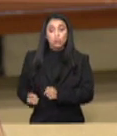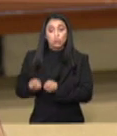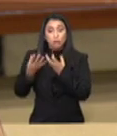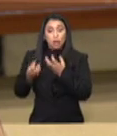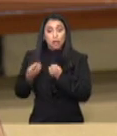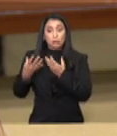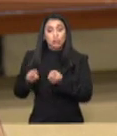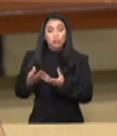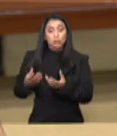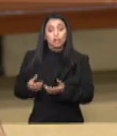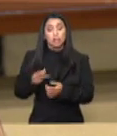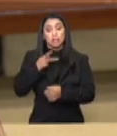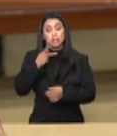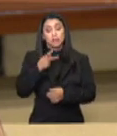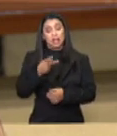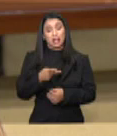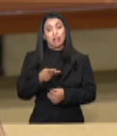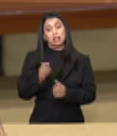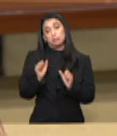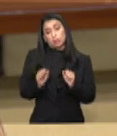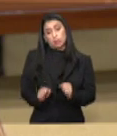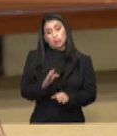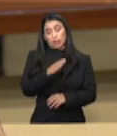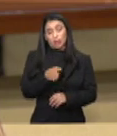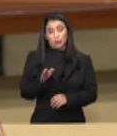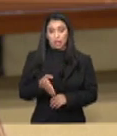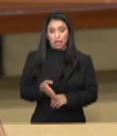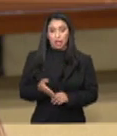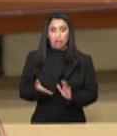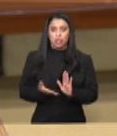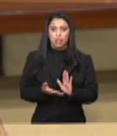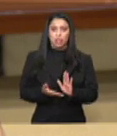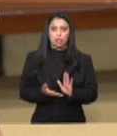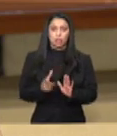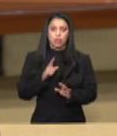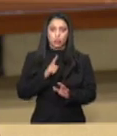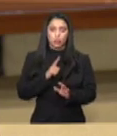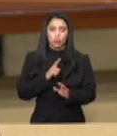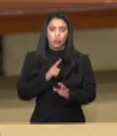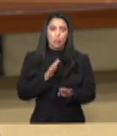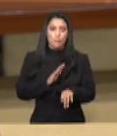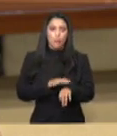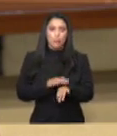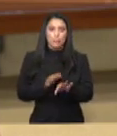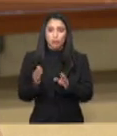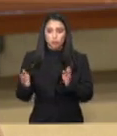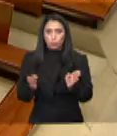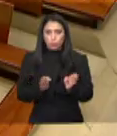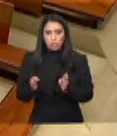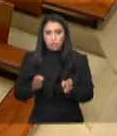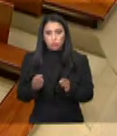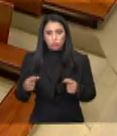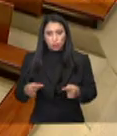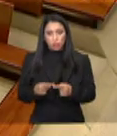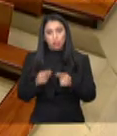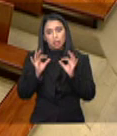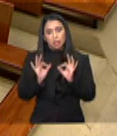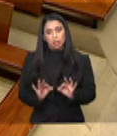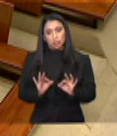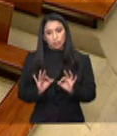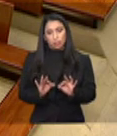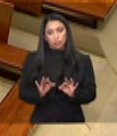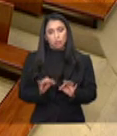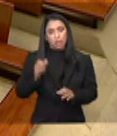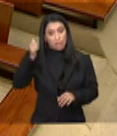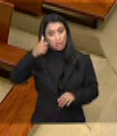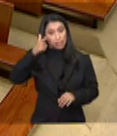sob pena de nulidade. Tiraríamos, então, esse momento processual adequado, salvo melhor juízo. Permite,